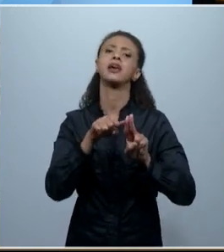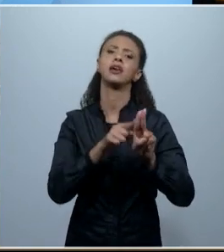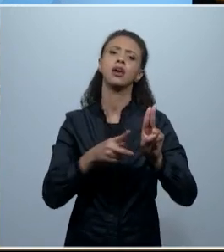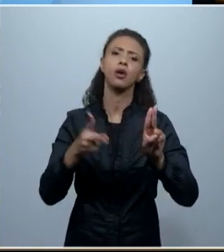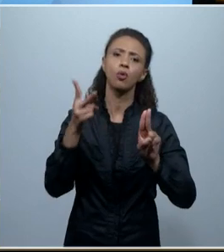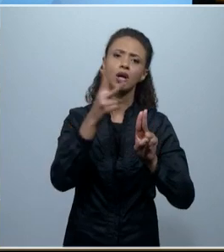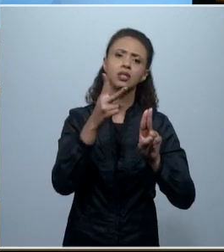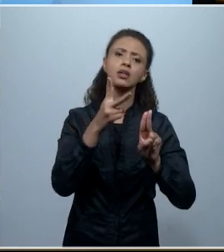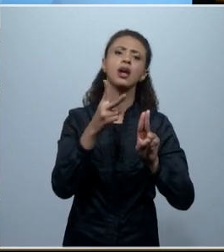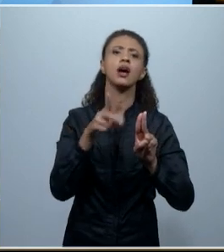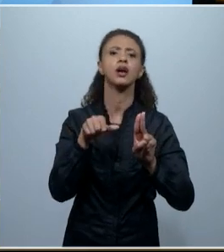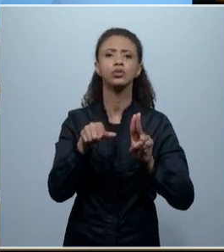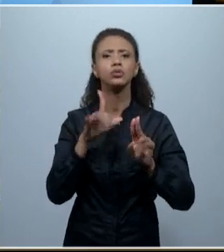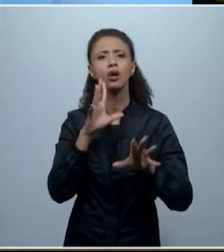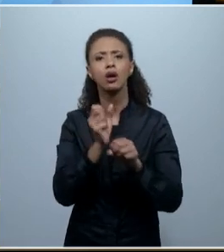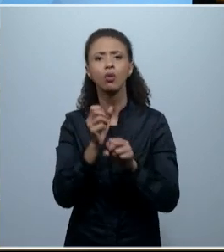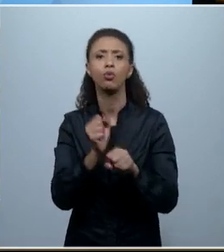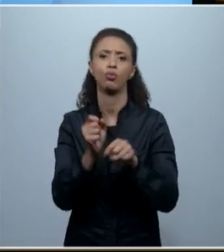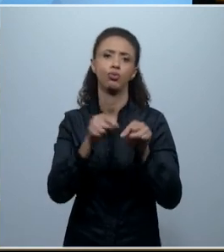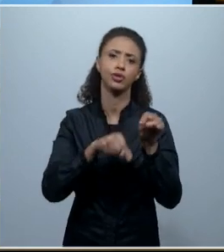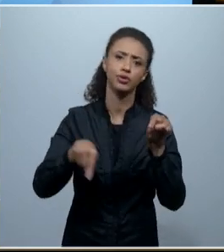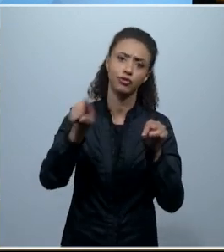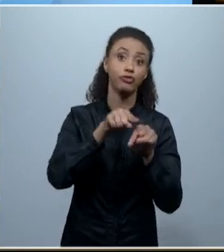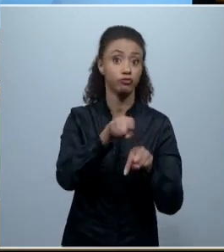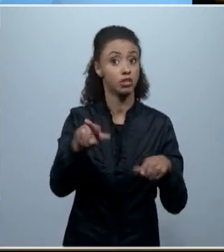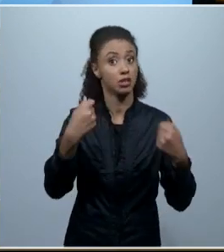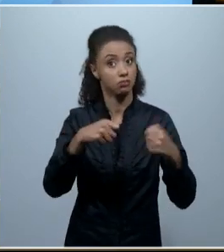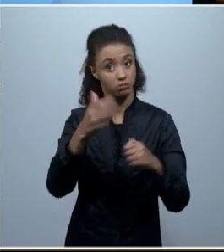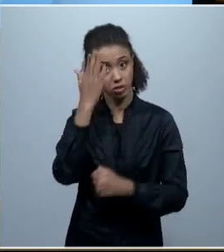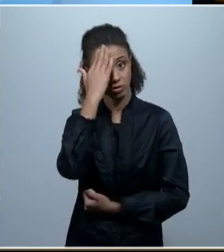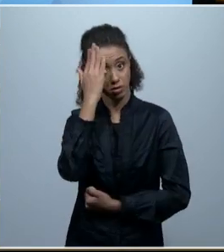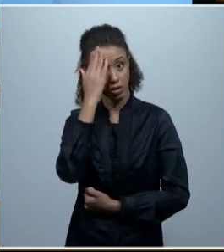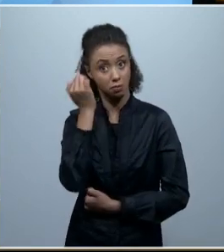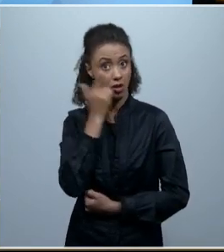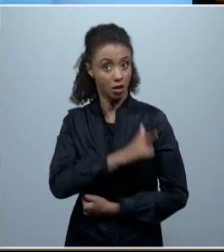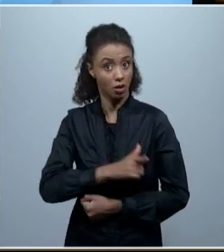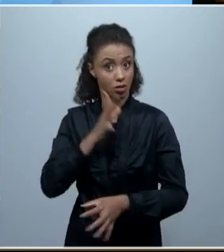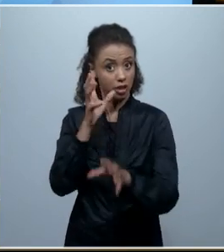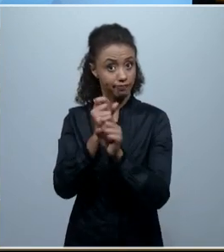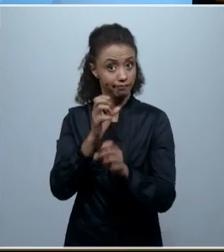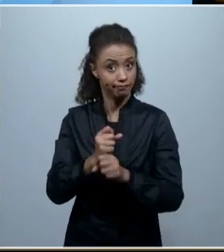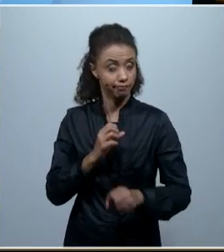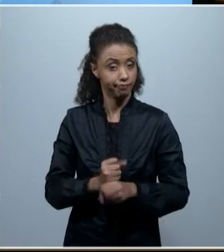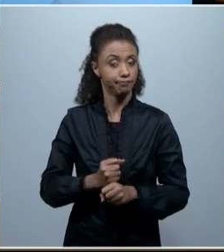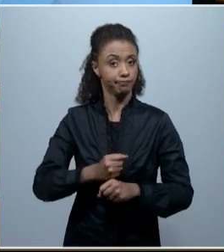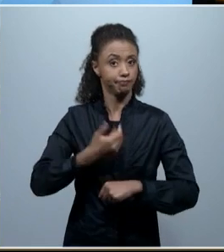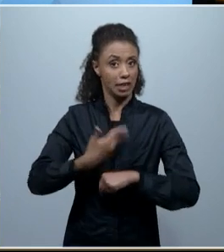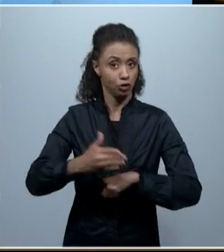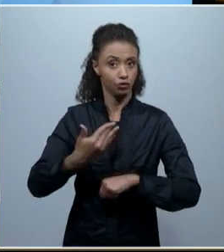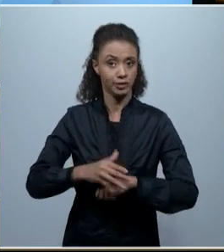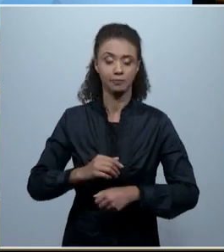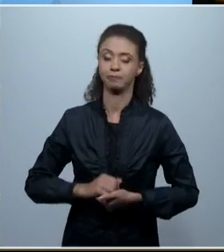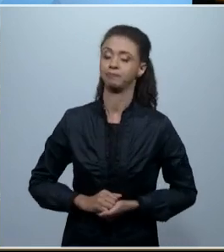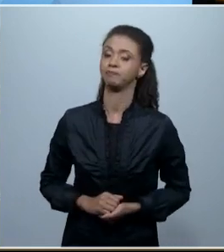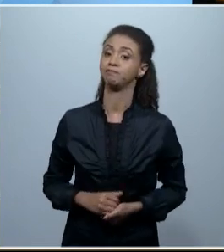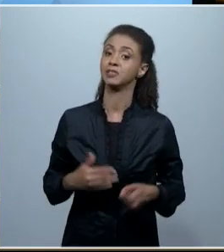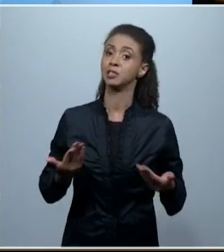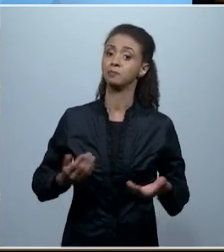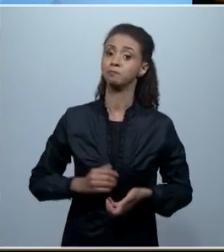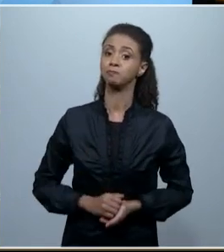todas formas diárias que vocês vão usar e vamos saber para realizar os exercícios aí da disciplina então